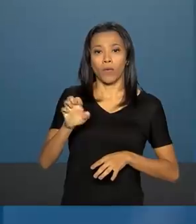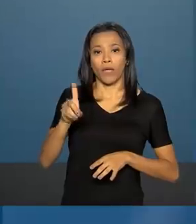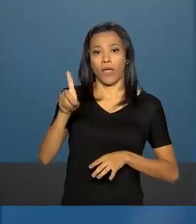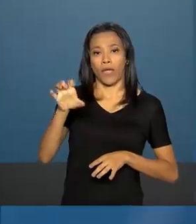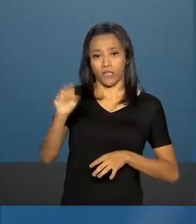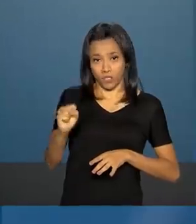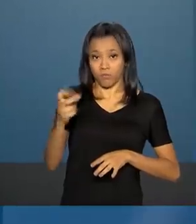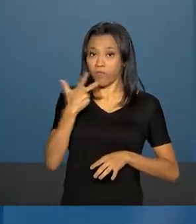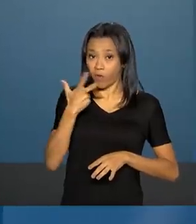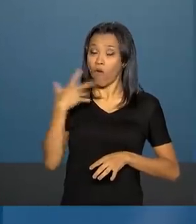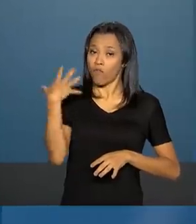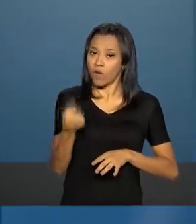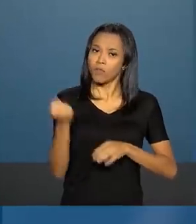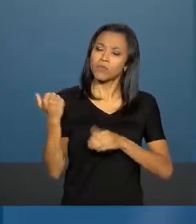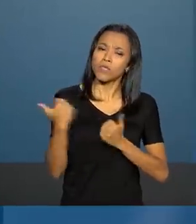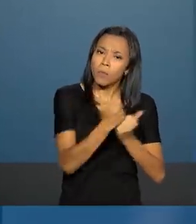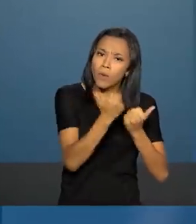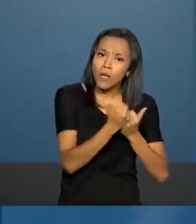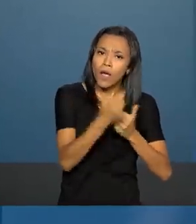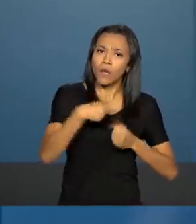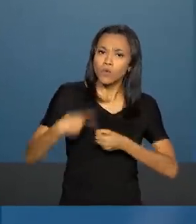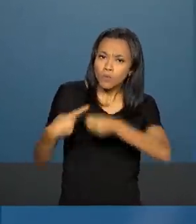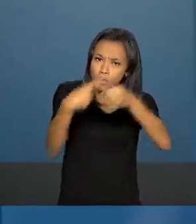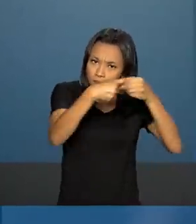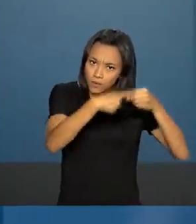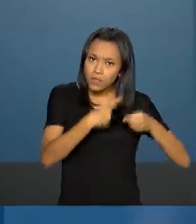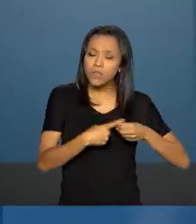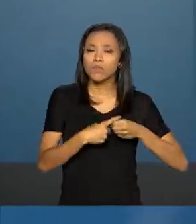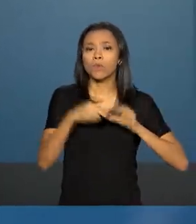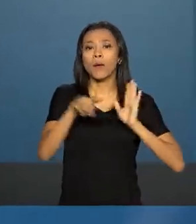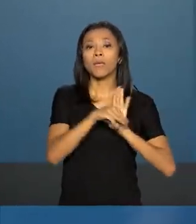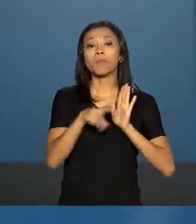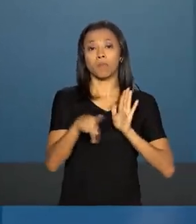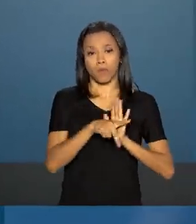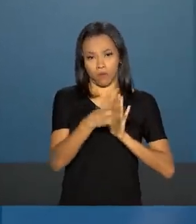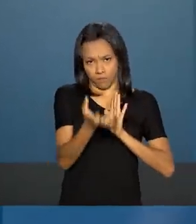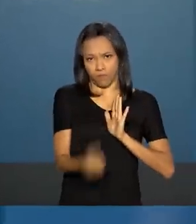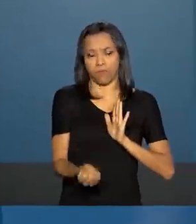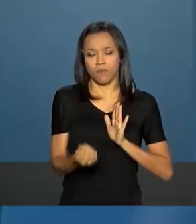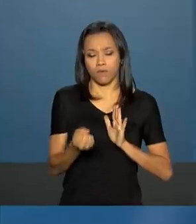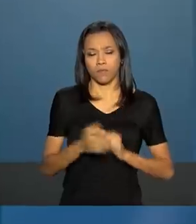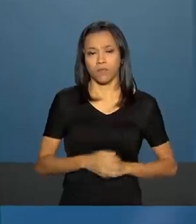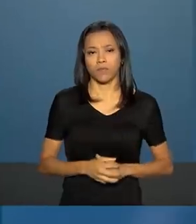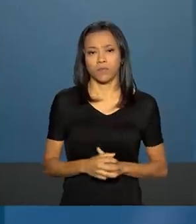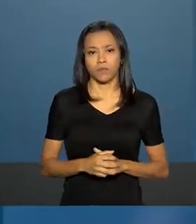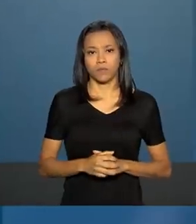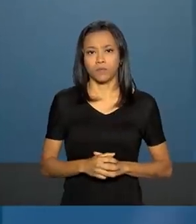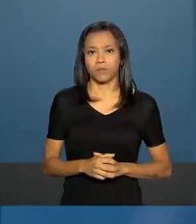na majoração do Fundo de Participação de Município com a emenda constitucional.